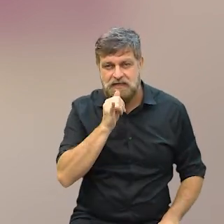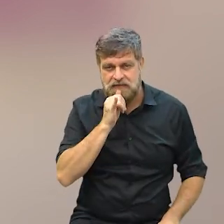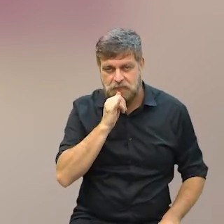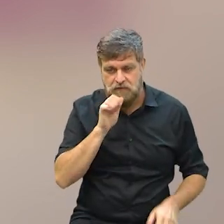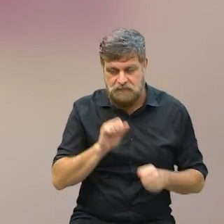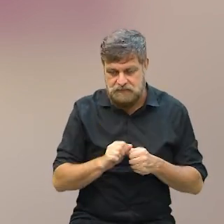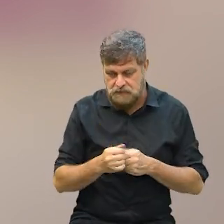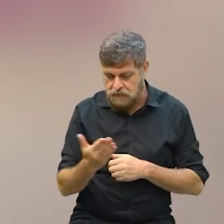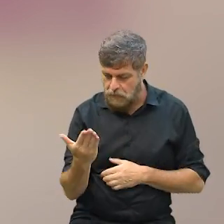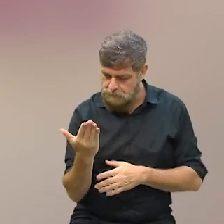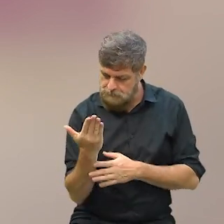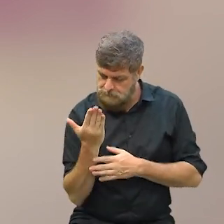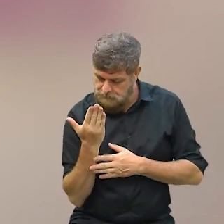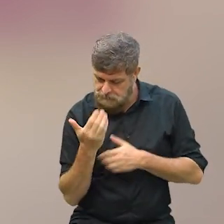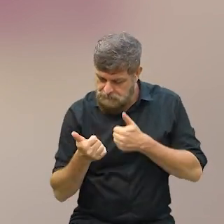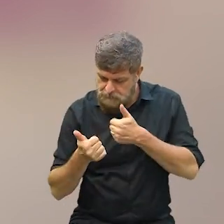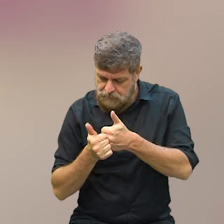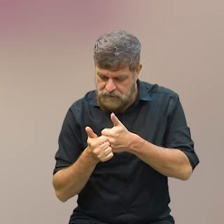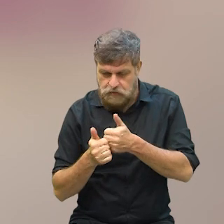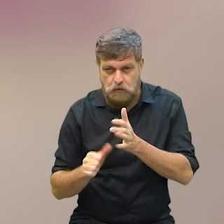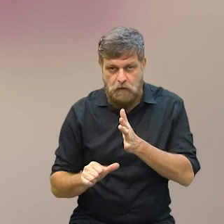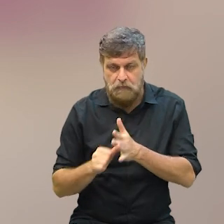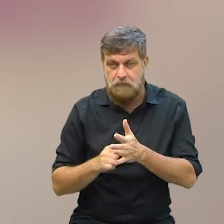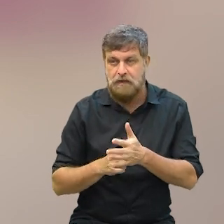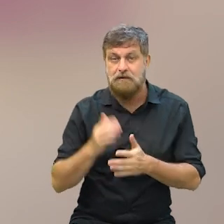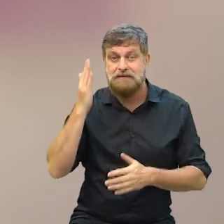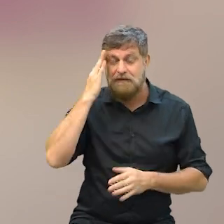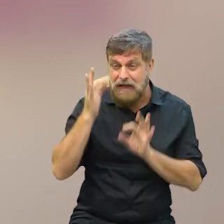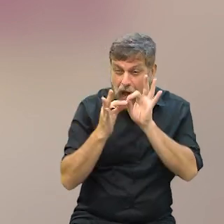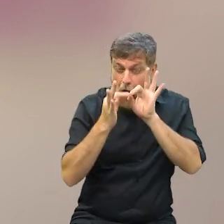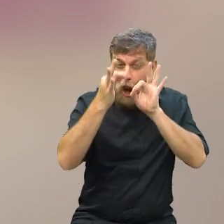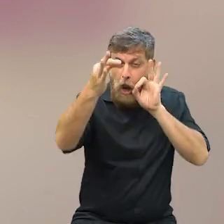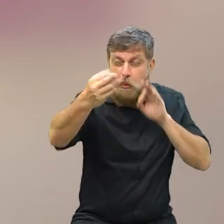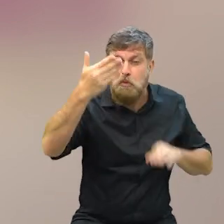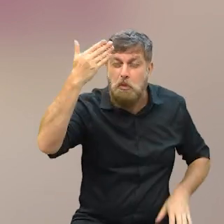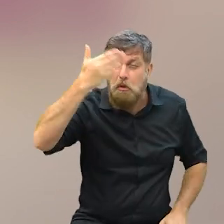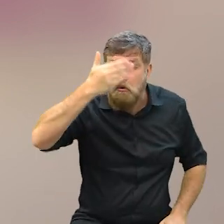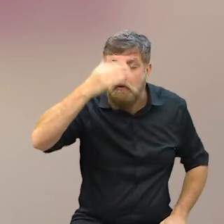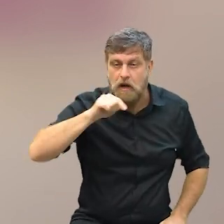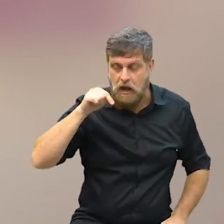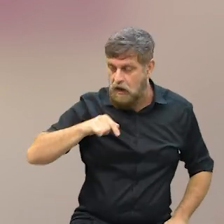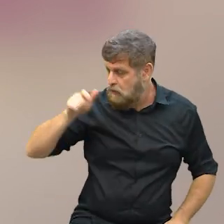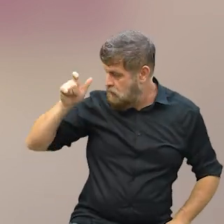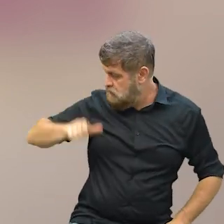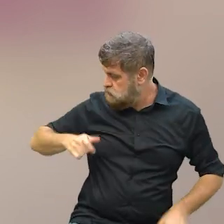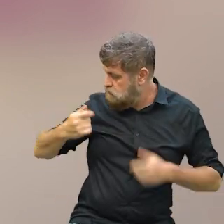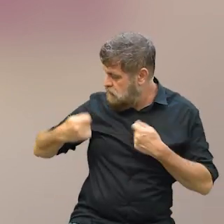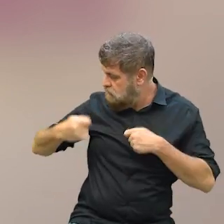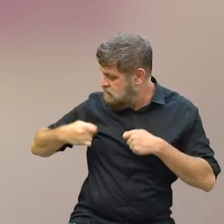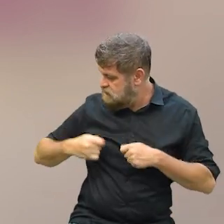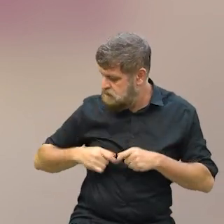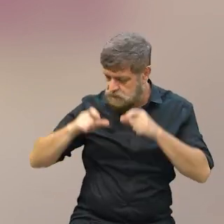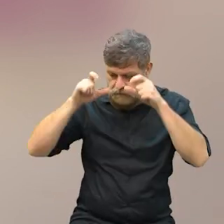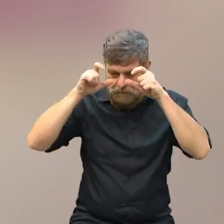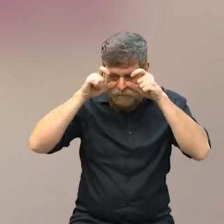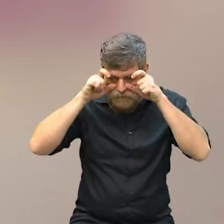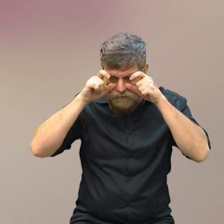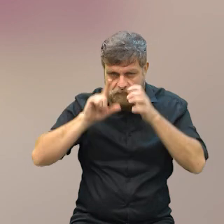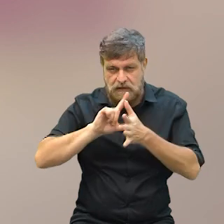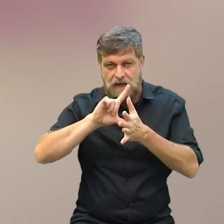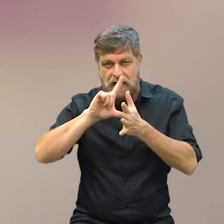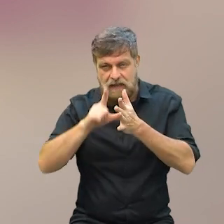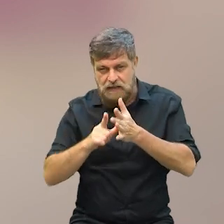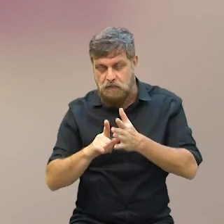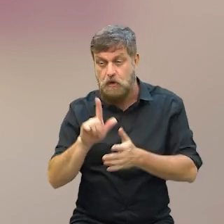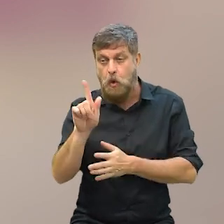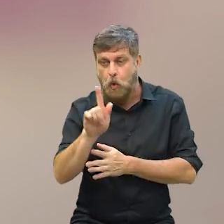fazer uma correção de perto, né? Você tem que fazer primeiro a correção de longe, né? Então, você tem que ver o que a pessoa precisa de longe, e em cima do